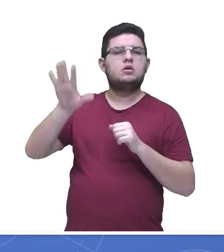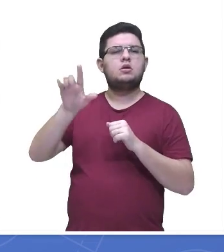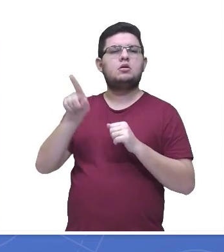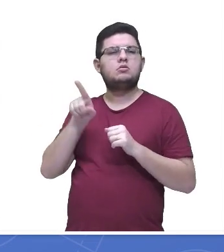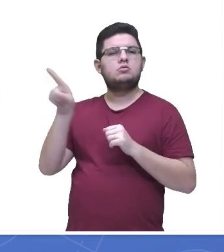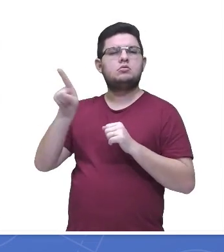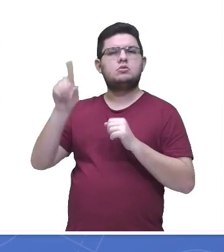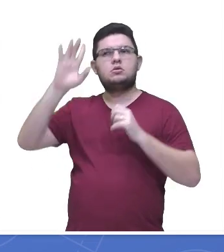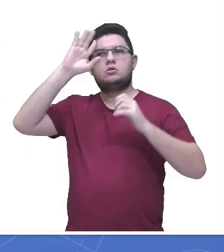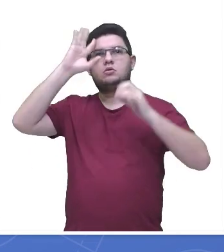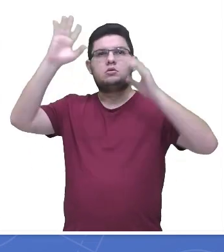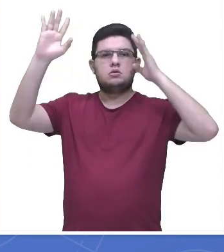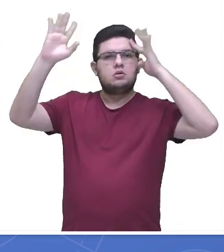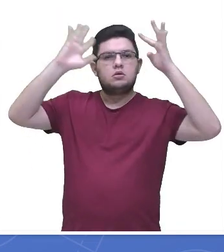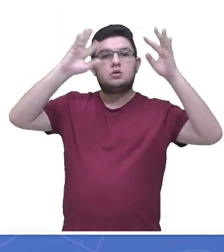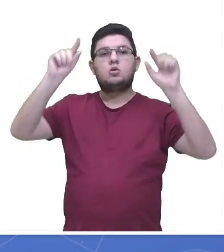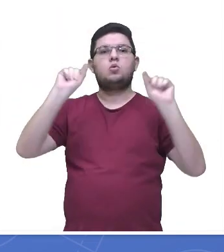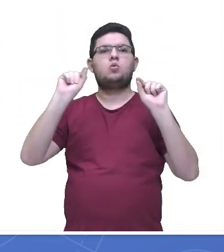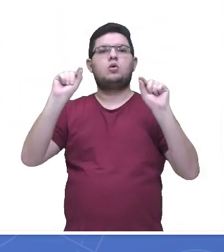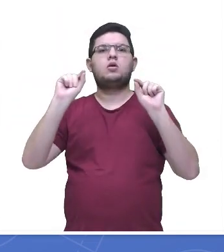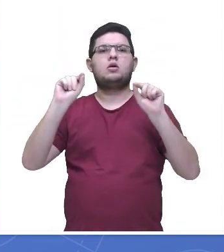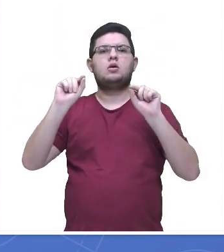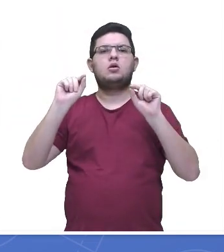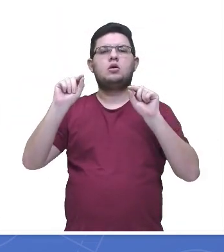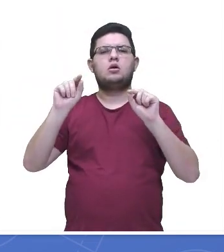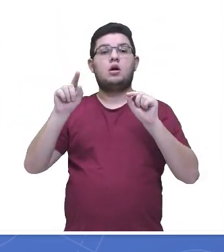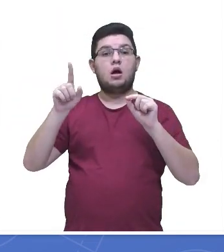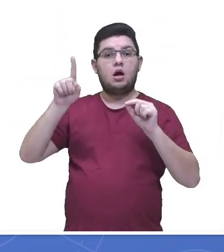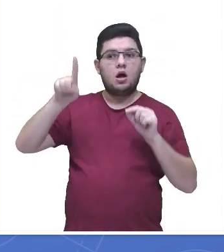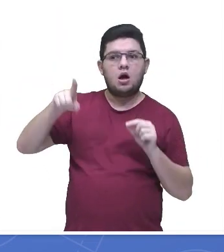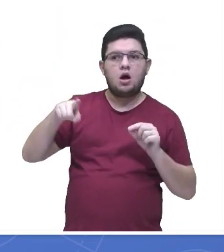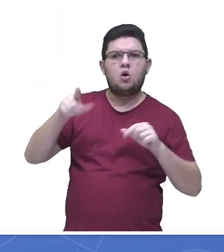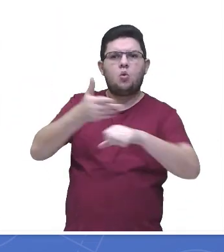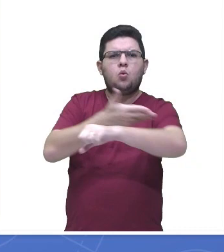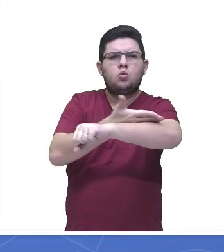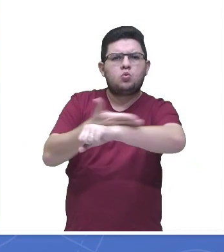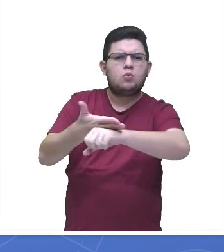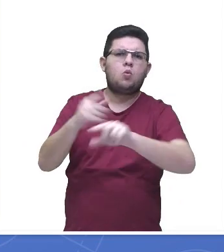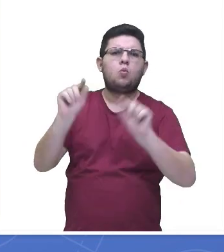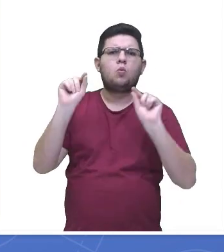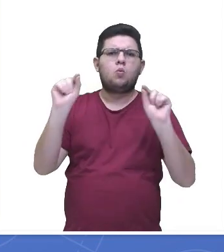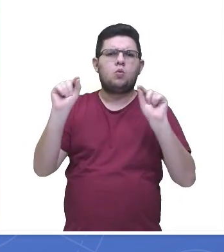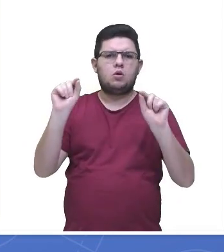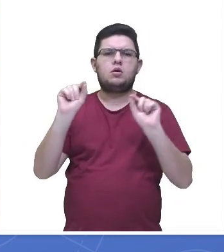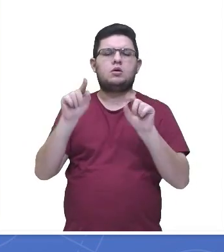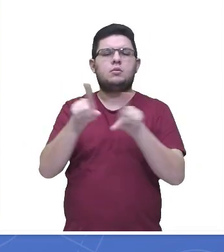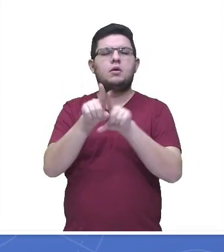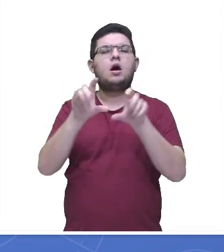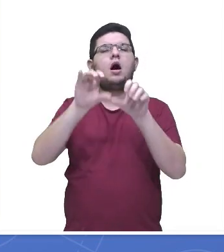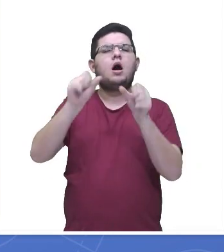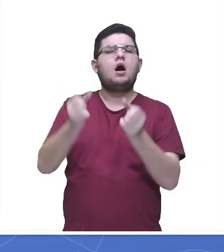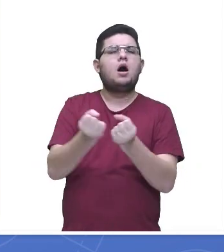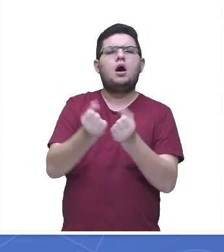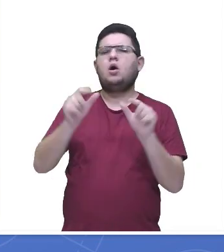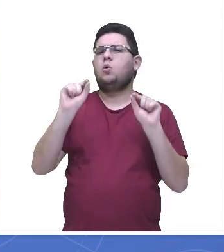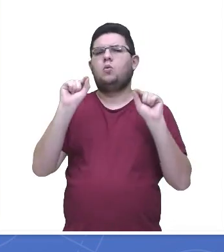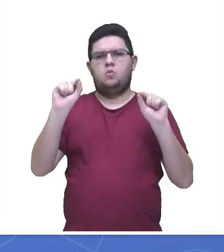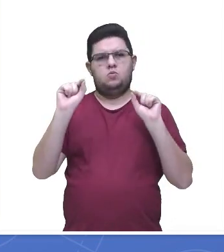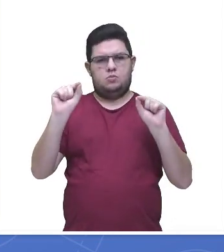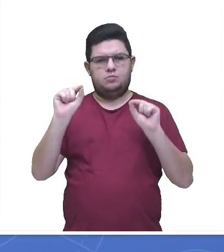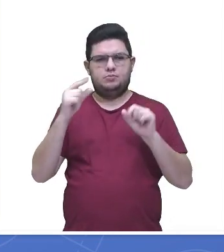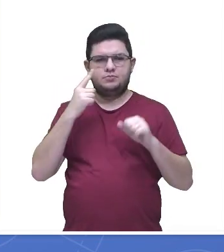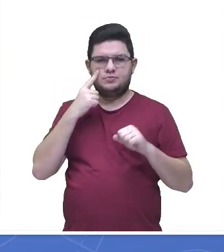que vem na tua mente? Qual é a cultura? Qual é o momento da arte que traz isso para vocês? Olha aqui como